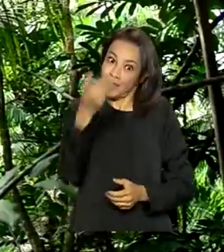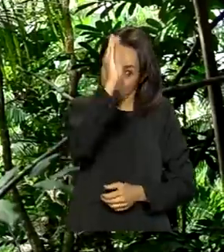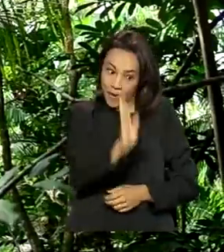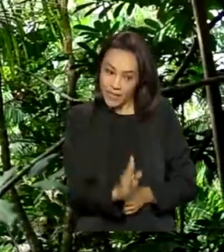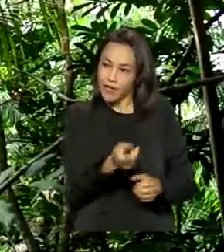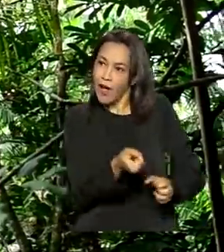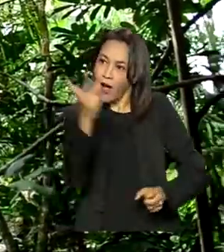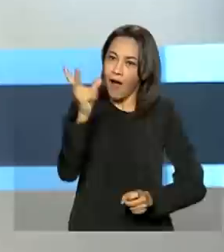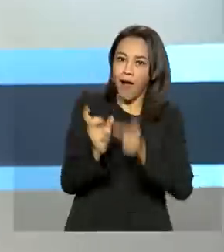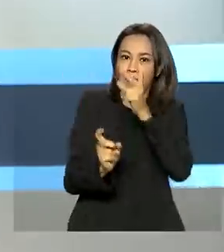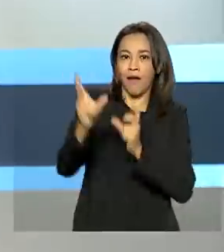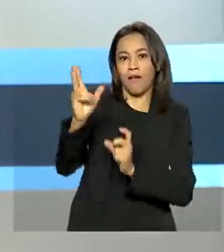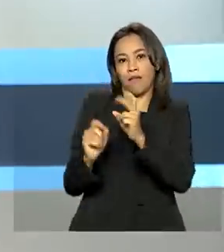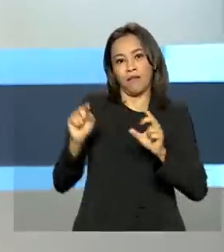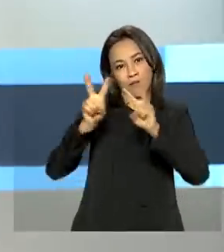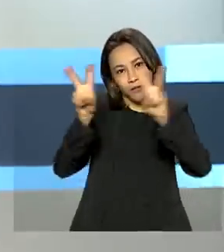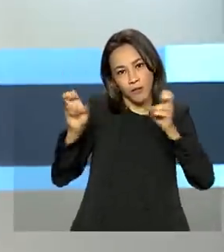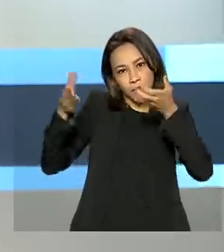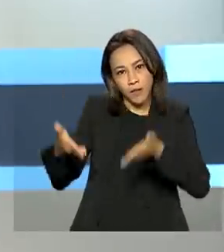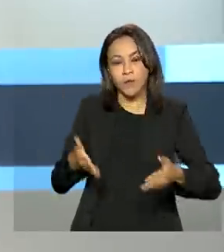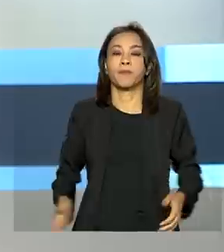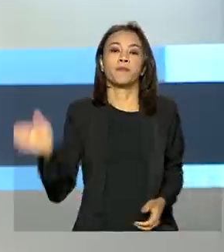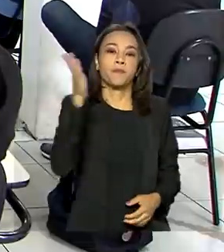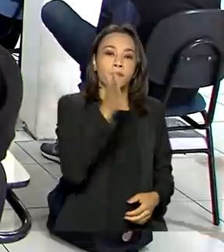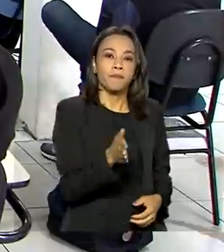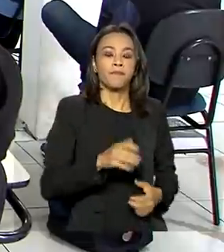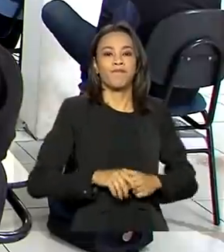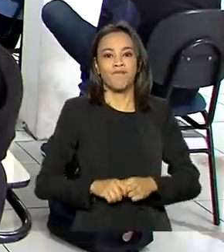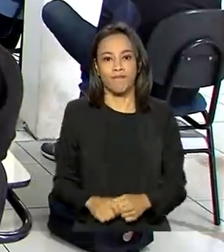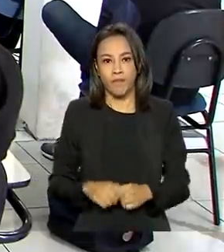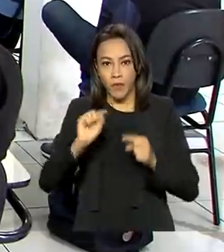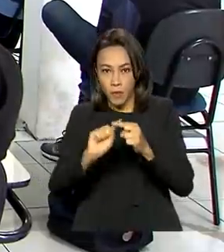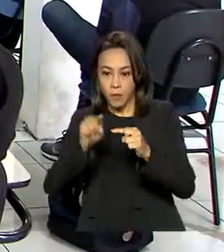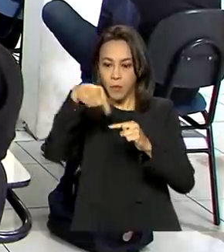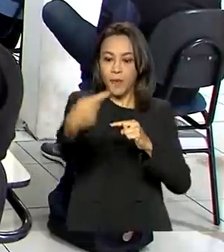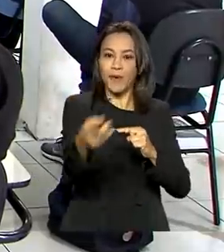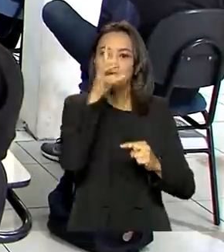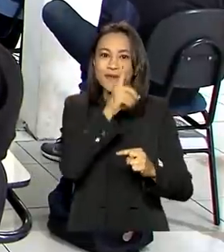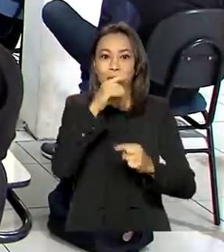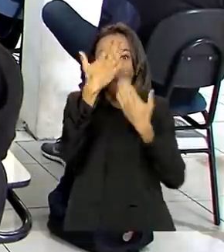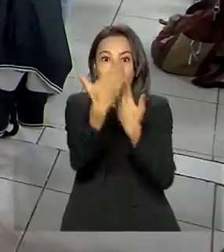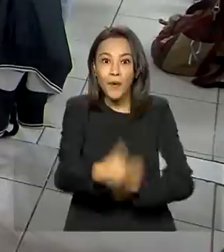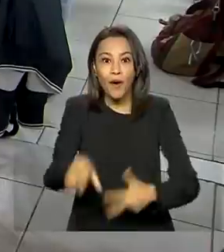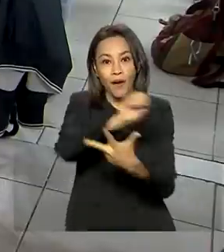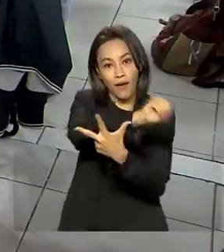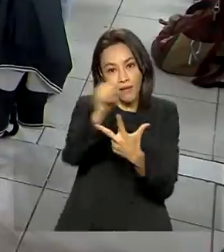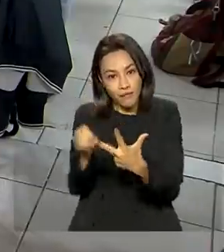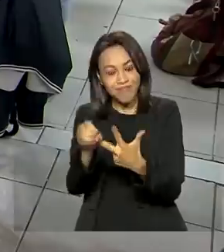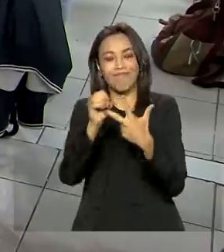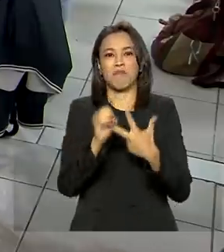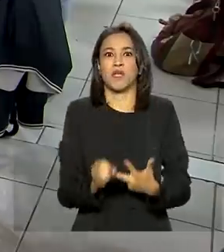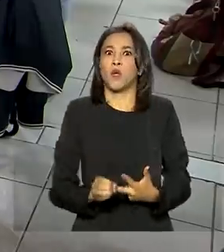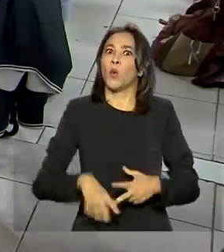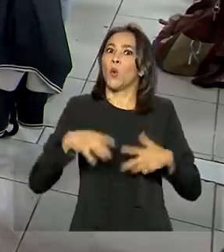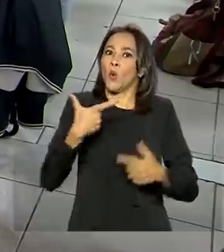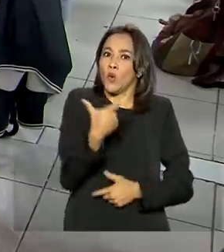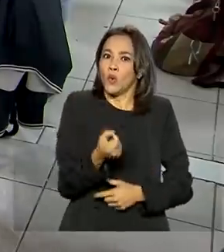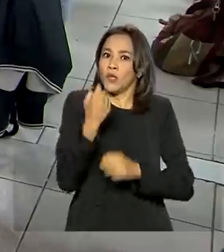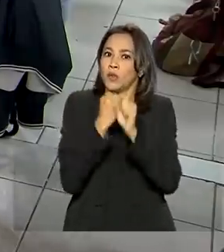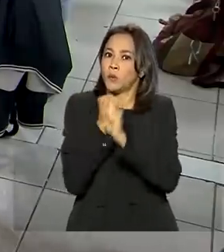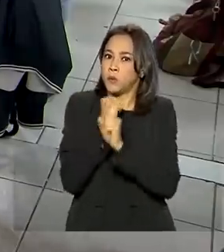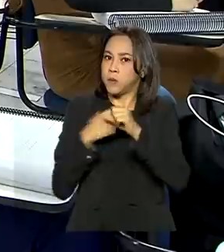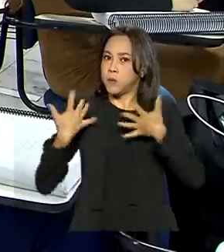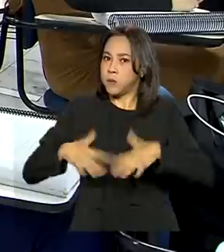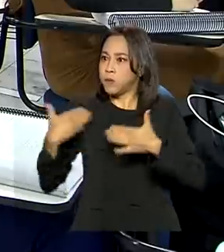Brasil ser um exportador nessa área e veja também no próximo domingo sem Enem em mais de duas décadas do